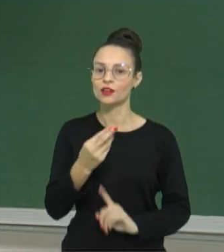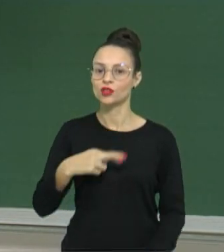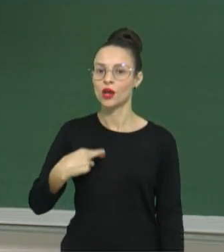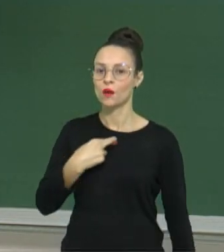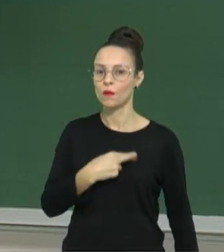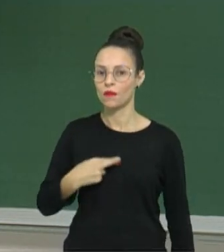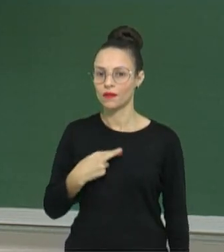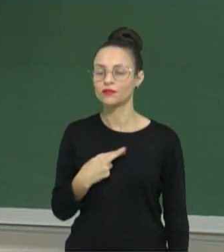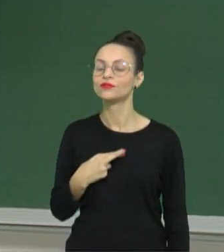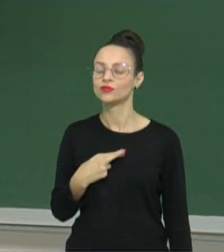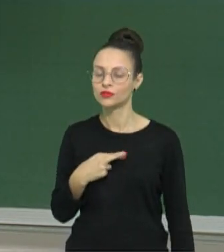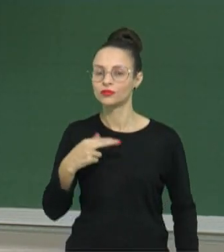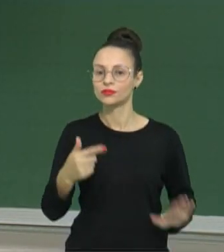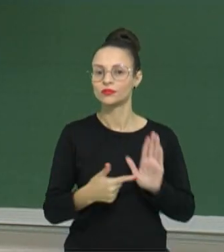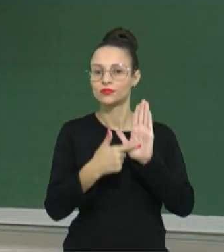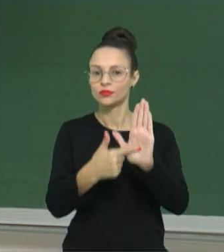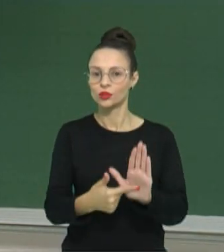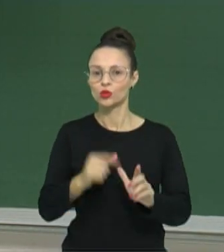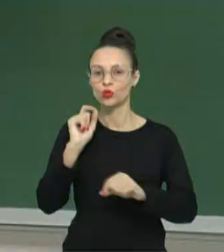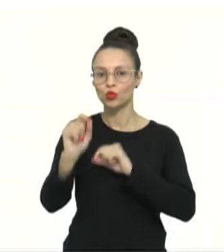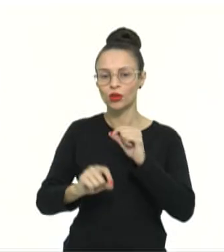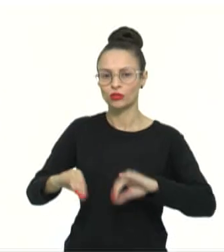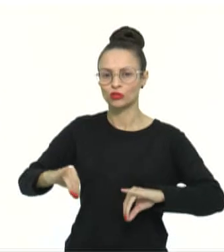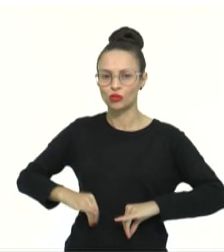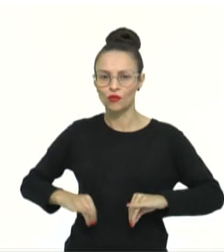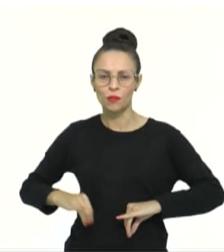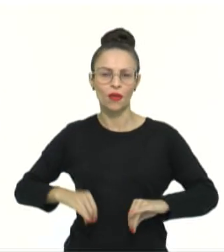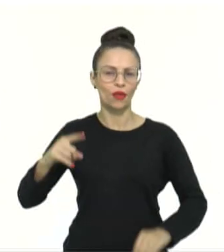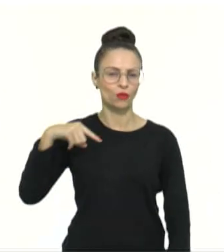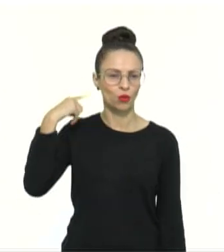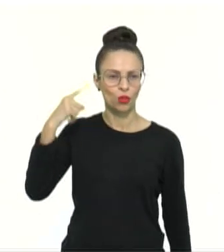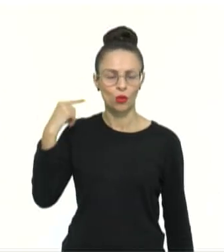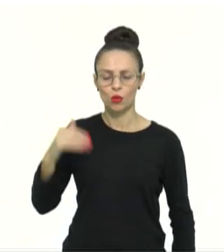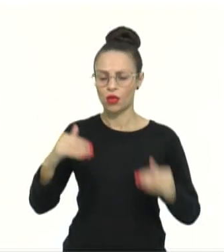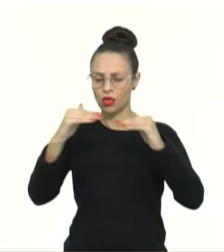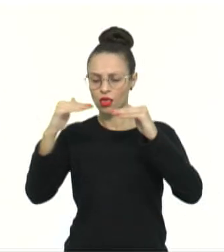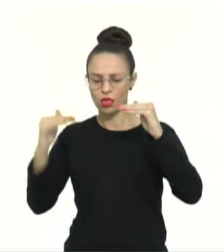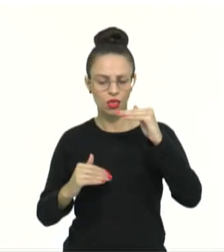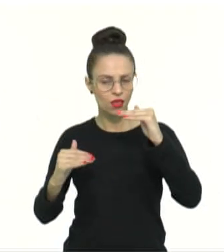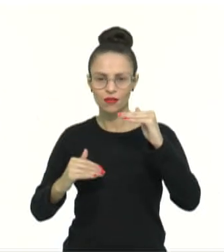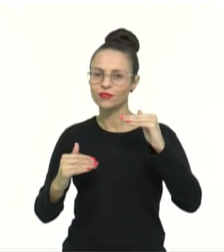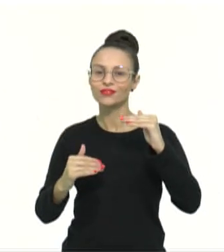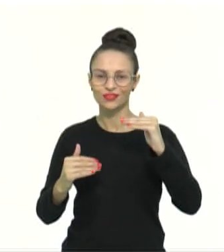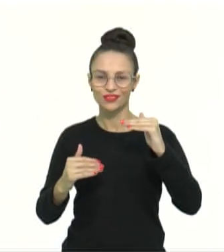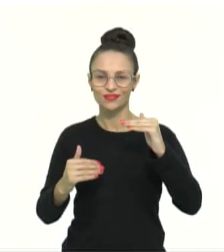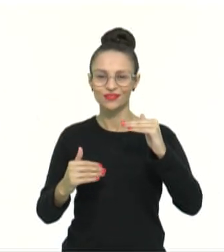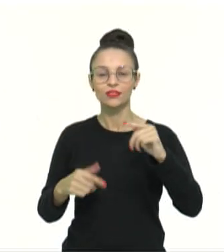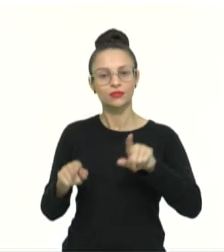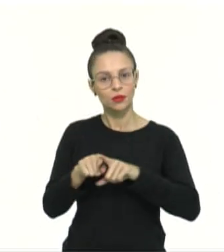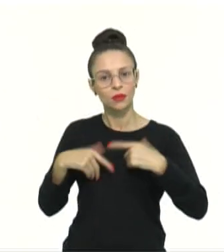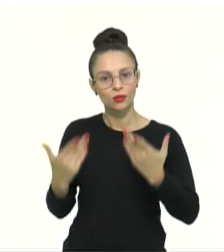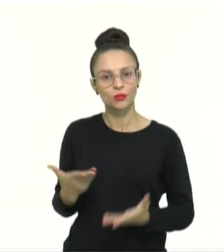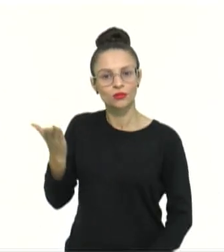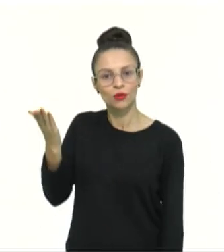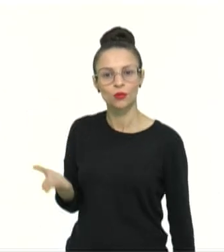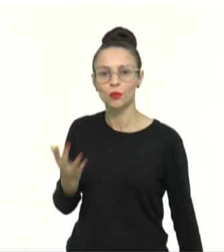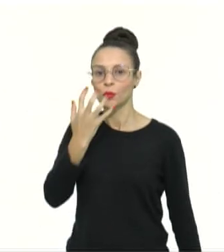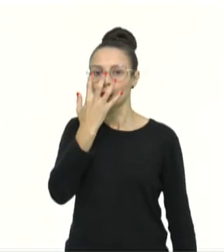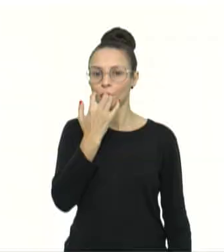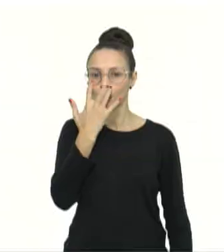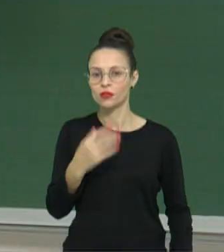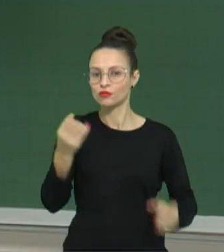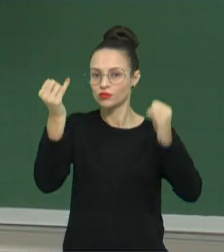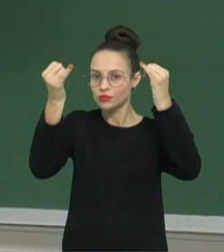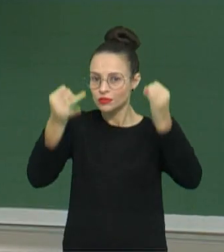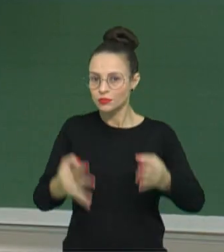ela trouxe então o irracional, o sofrimento, a loucura, a desproporção. E o Nietzsche então vai dizer que,